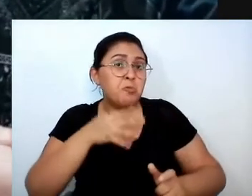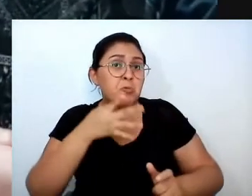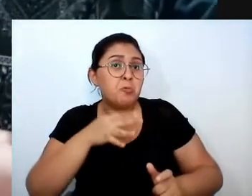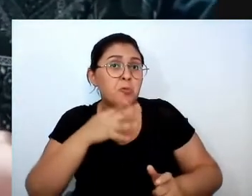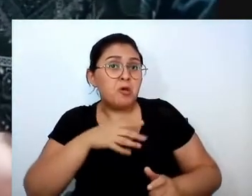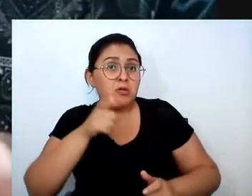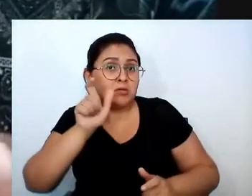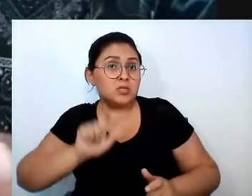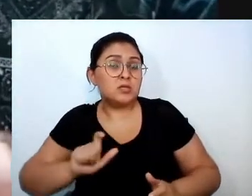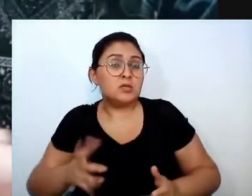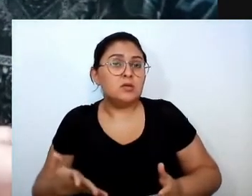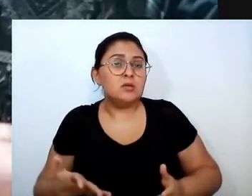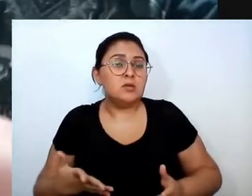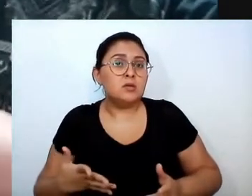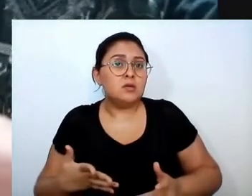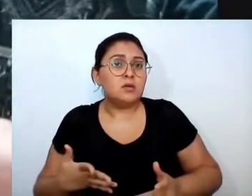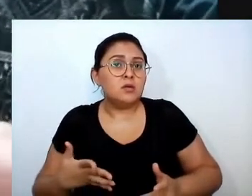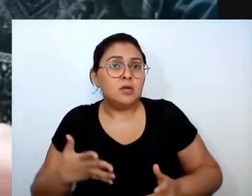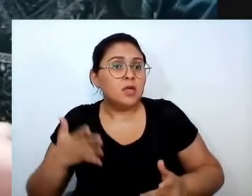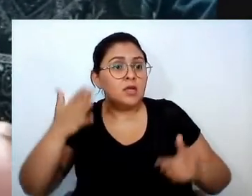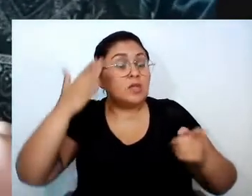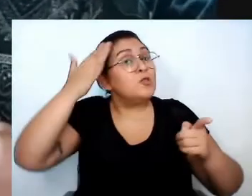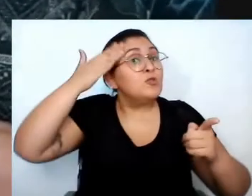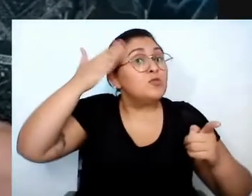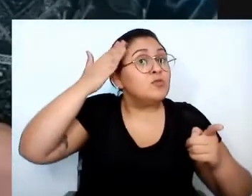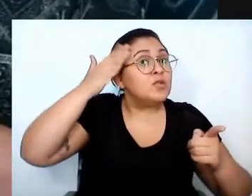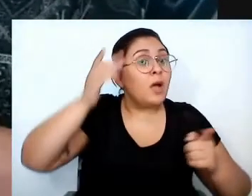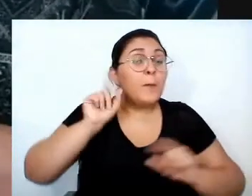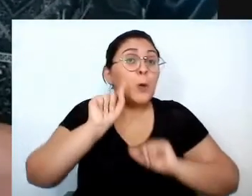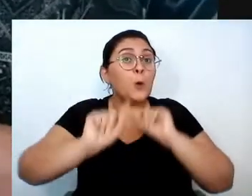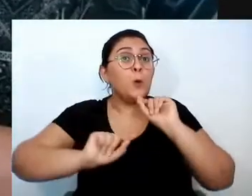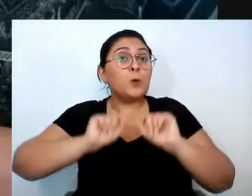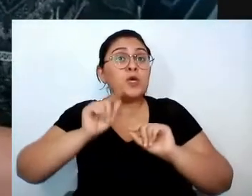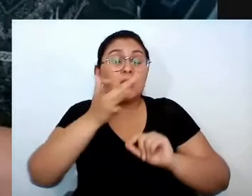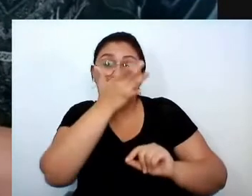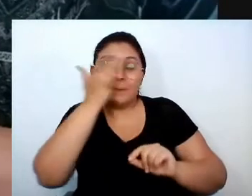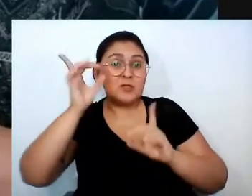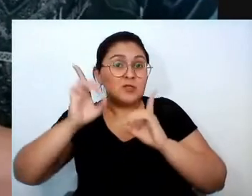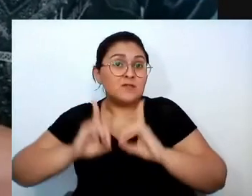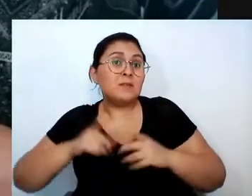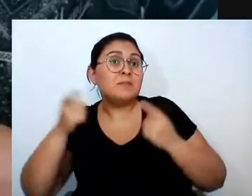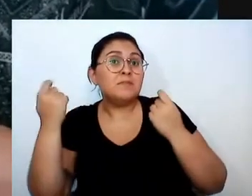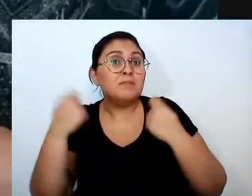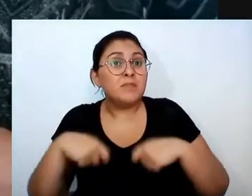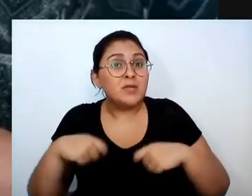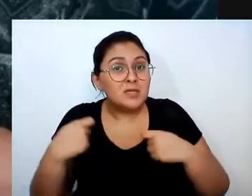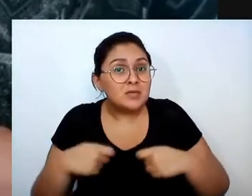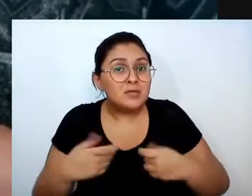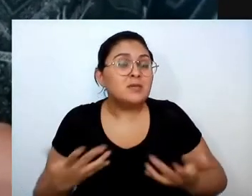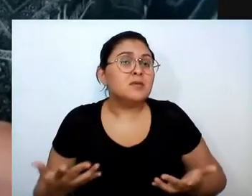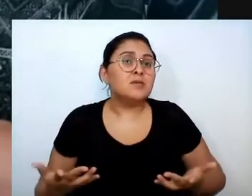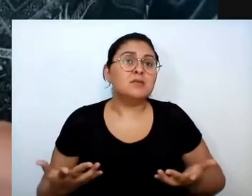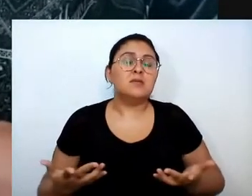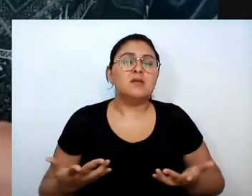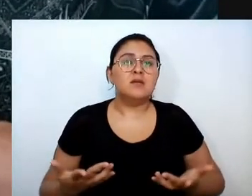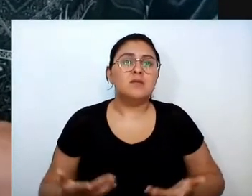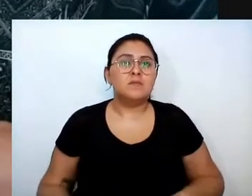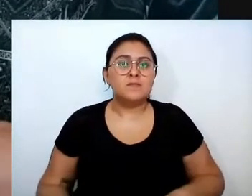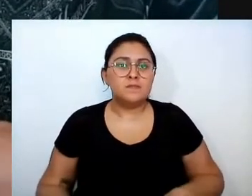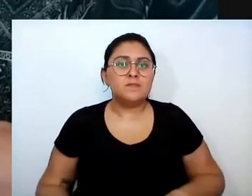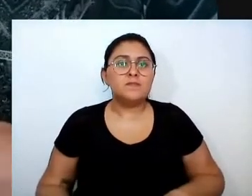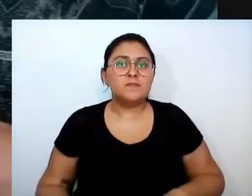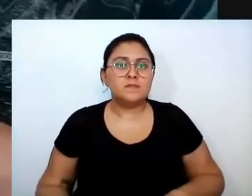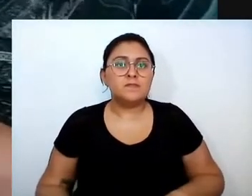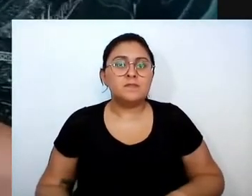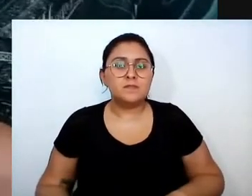vai saber verdade. das nossas necessidades e o que uma pessoa com deficiência precisa para conseguir passar por material. Então, muitas vezes a